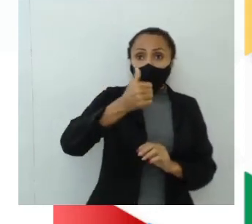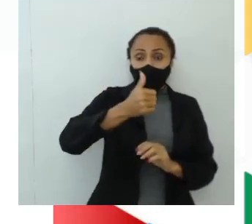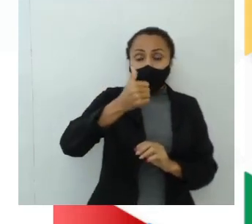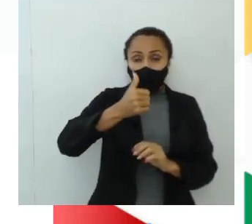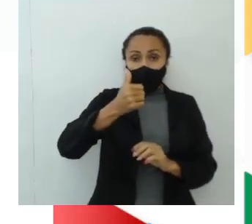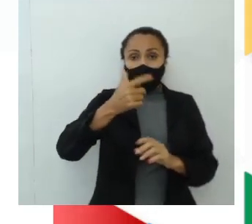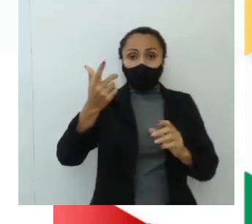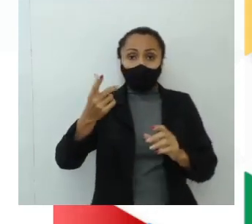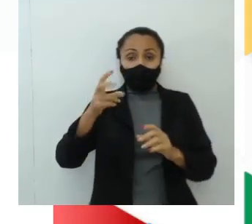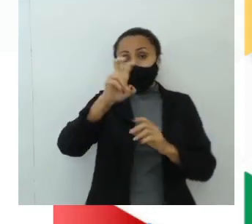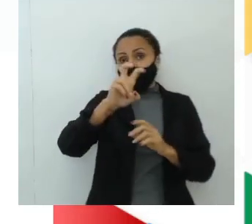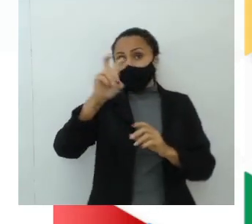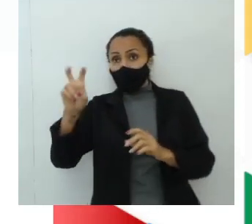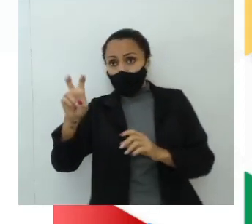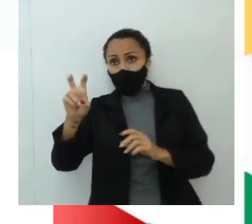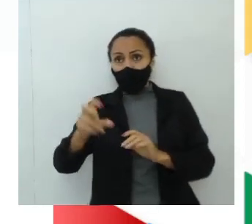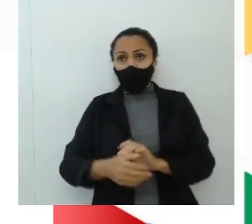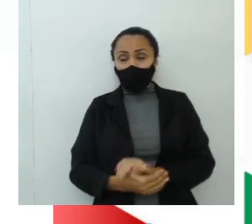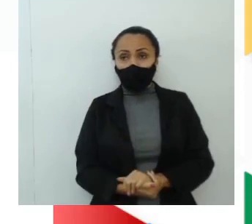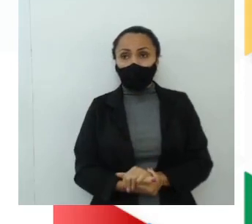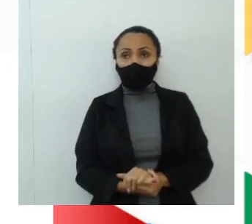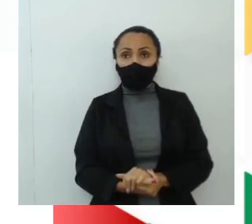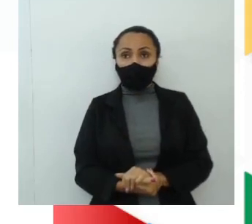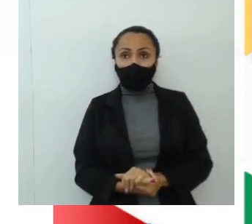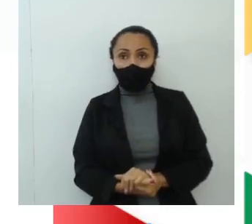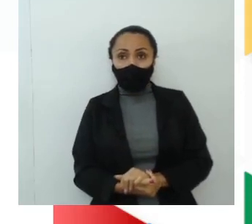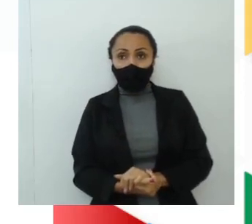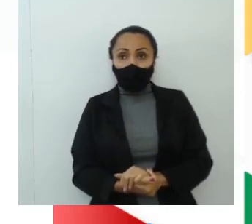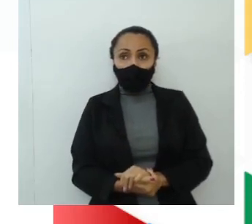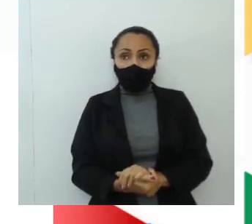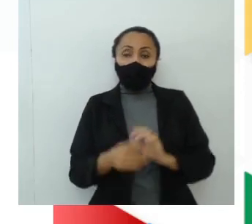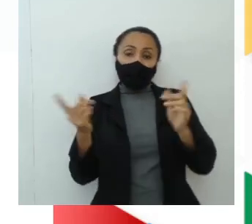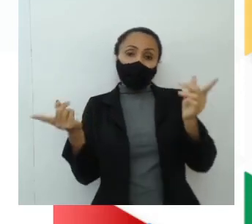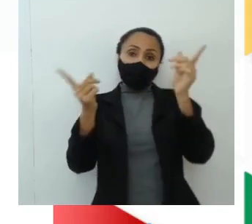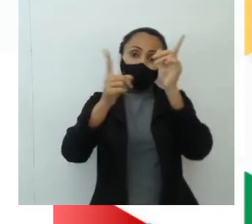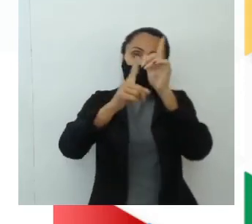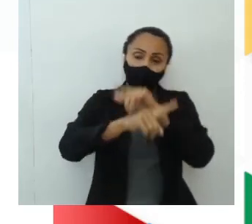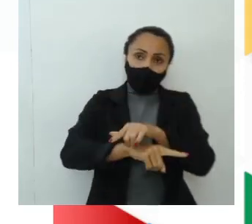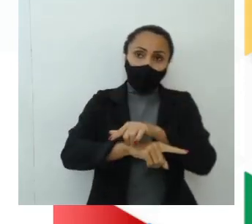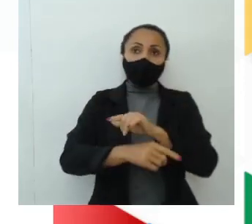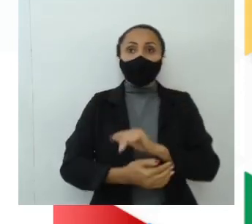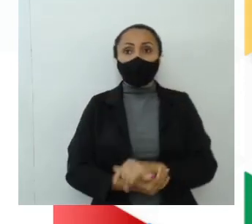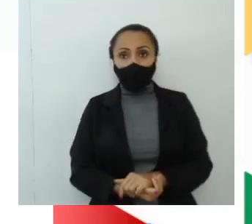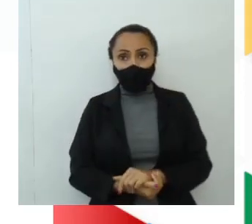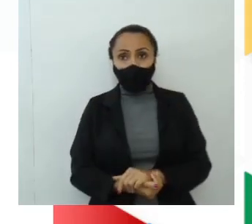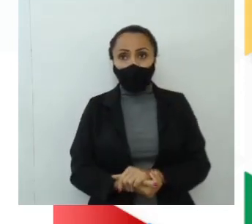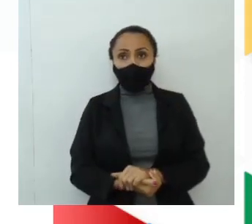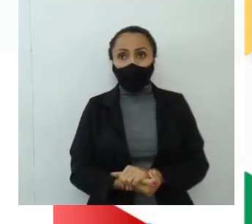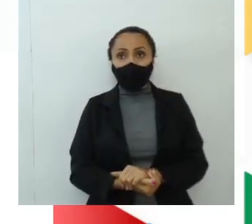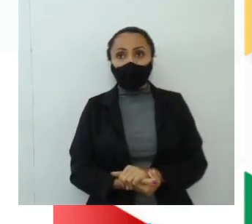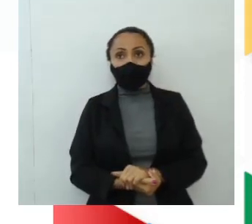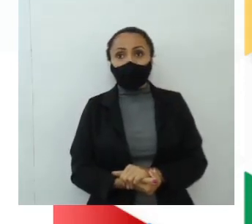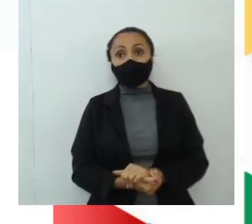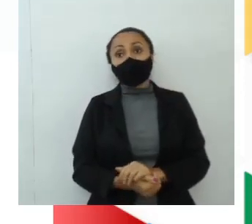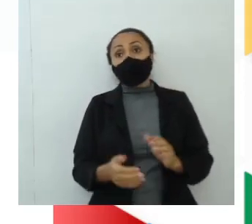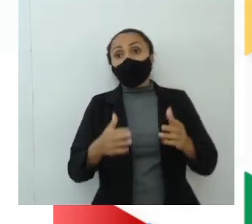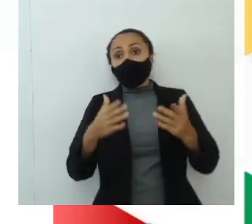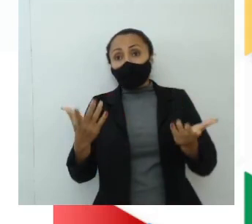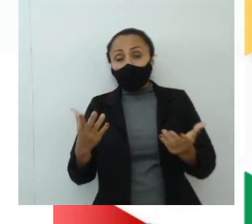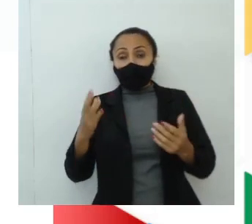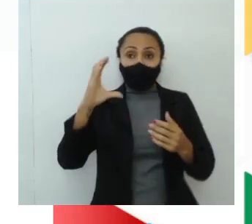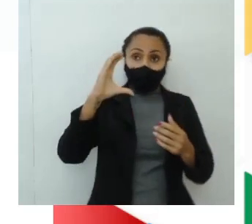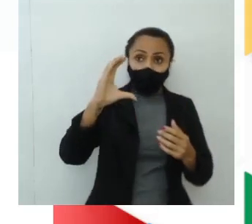positivos, 5 e 5. Então, quem era o vértice B passa a ser o vértice C', tá vendo? Quem era o vértice